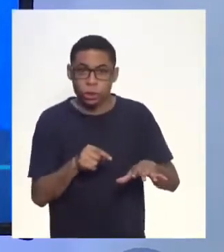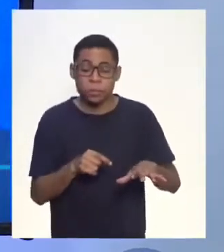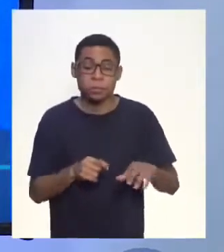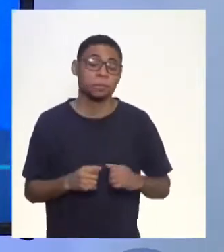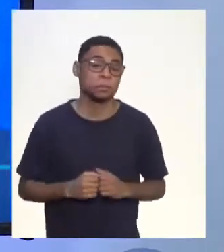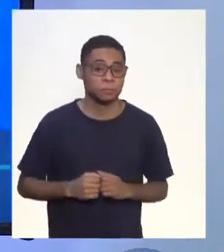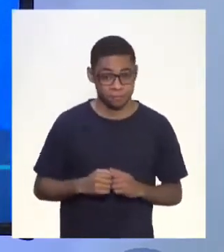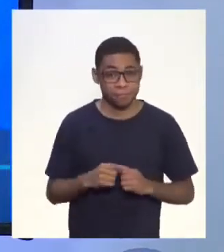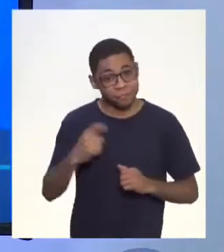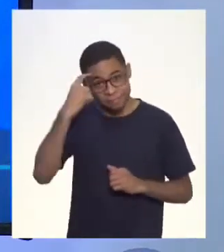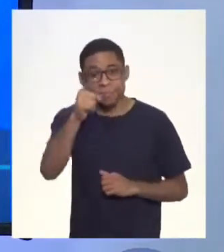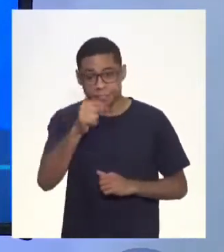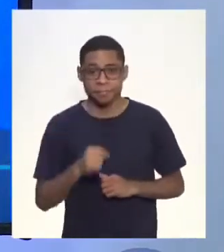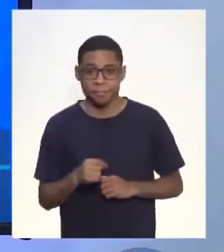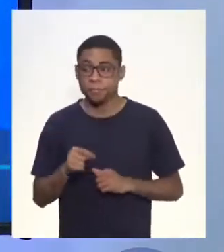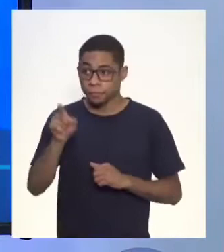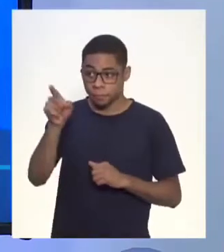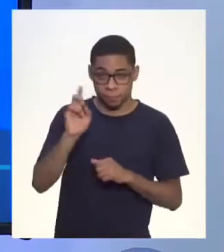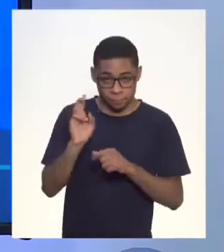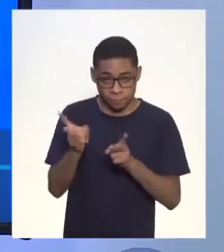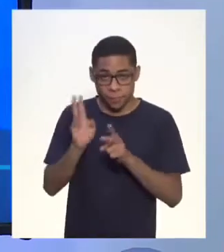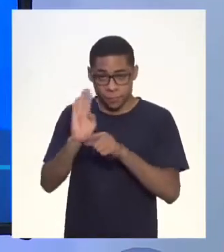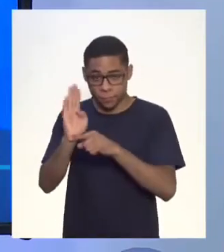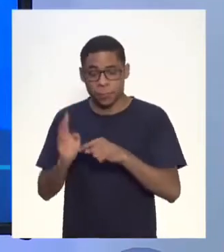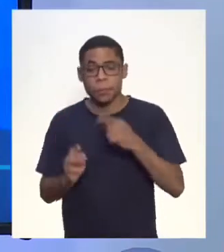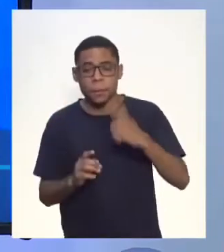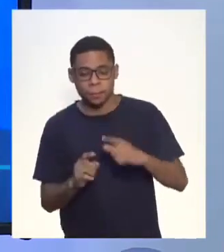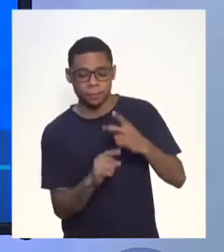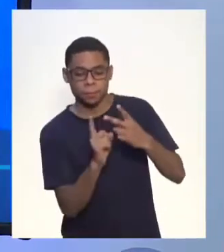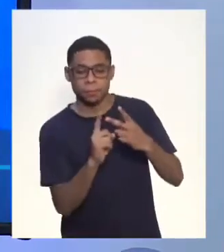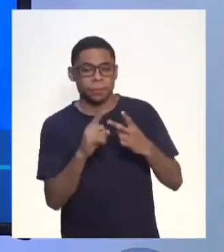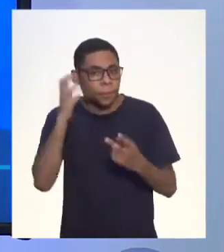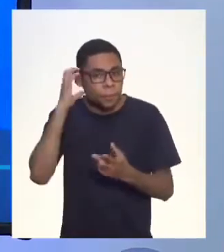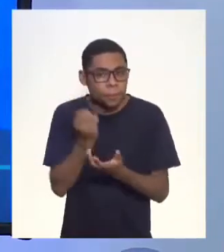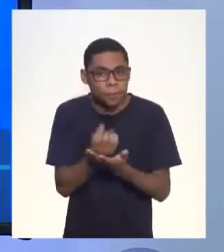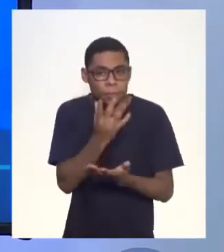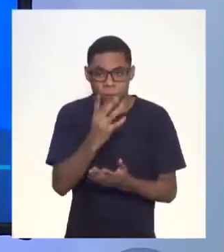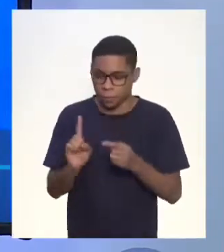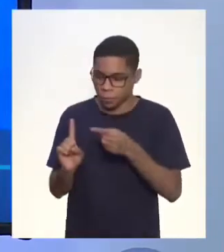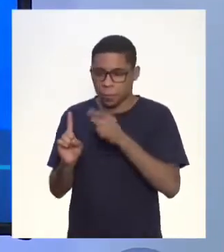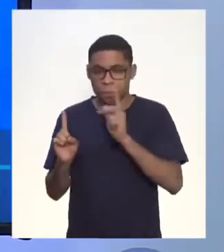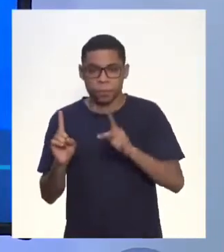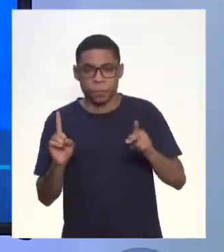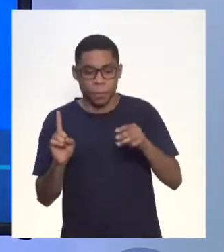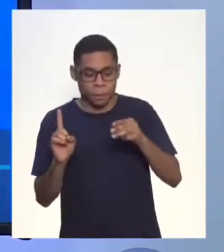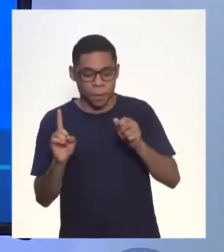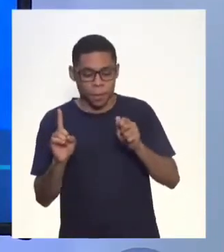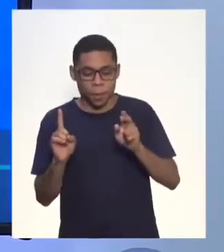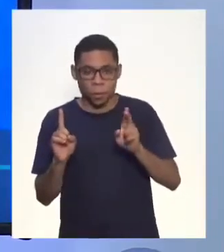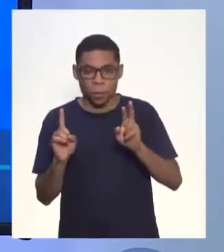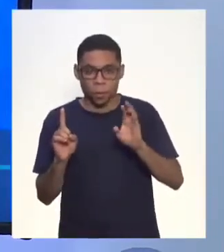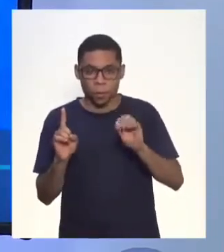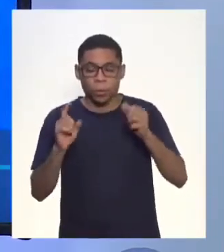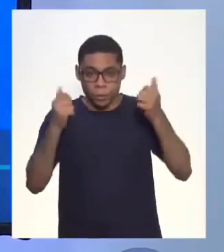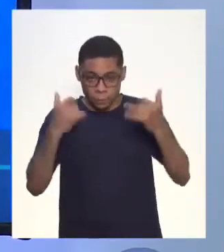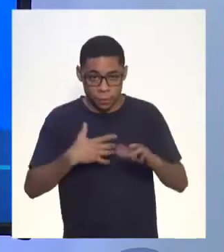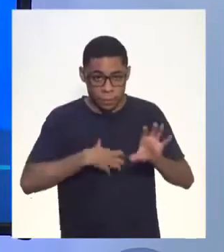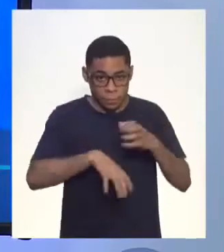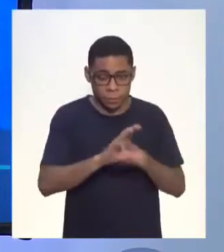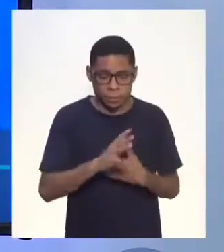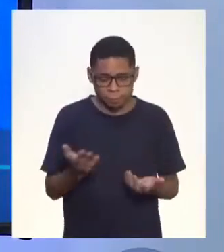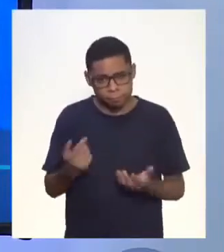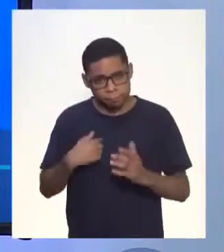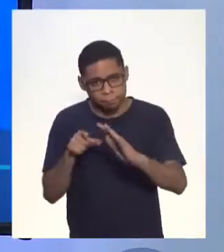dentro desse contexto do vídeo e o podcast que nós ouvimos do professor Mauro, que fala sobre empatia, tem uma pergunta aí para